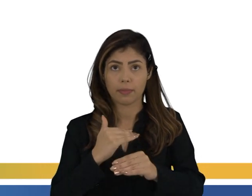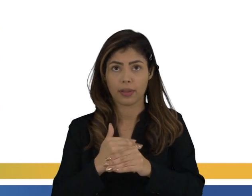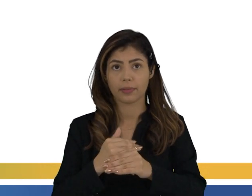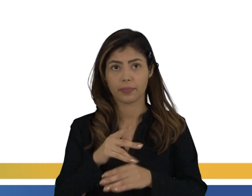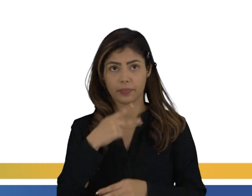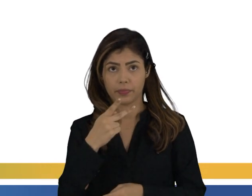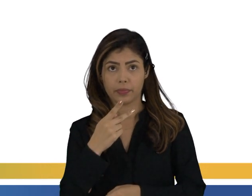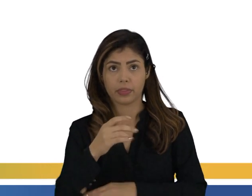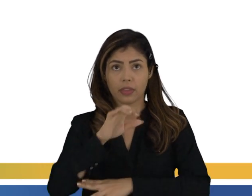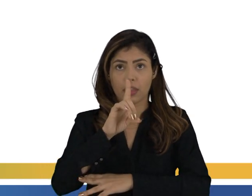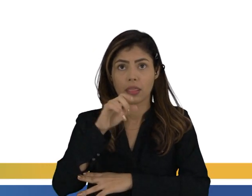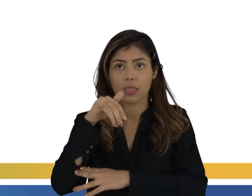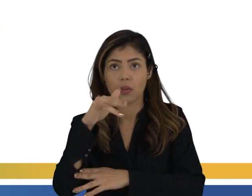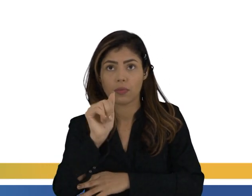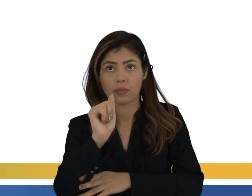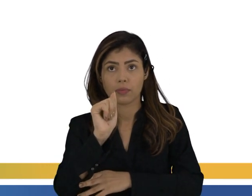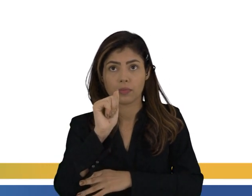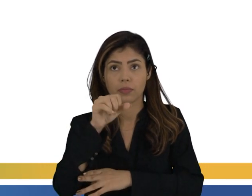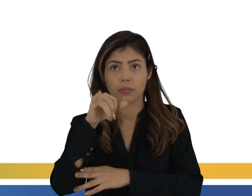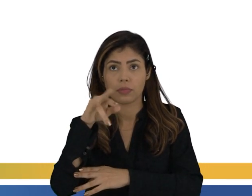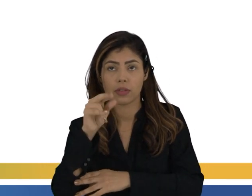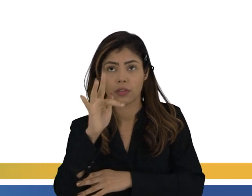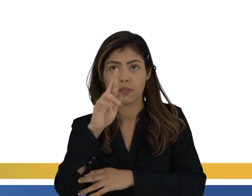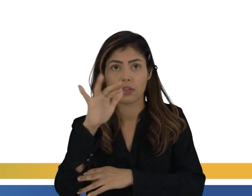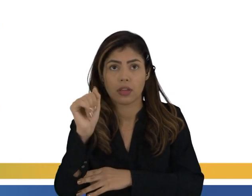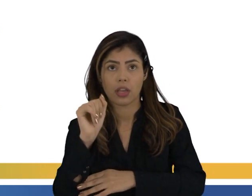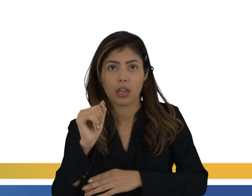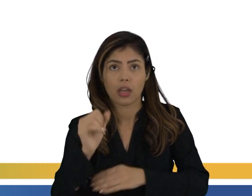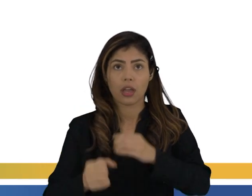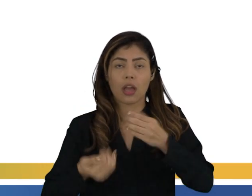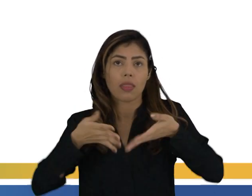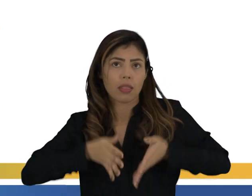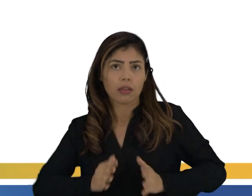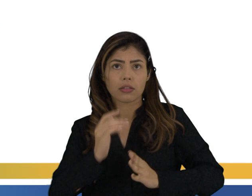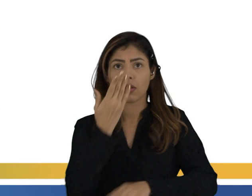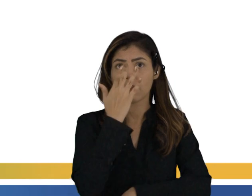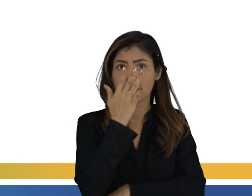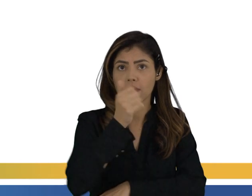vocês também é Dalmir Ferreira. Ele nasceu em 12 de fevereiro de